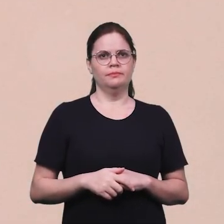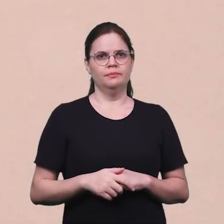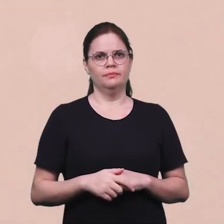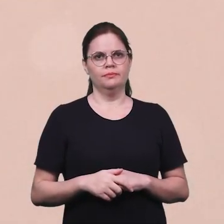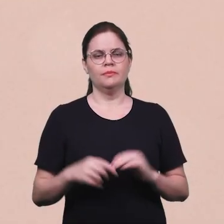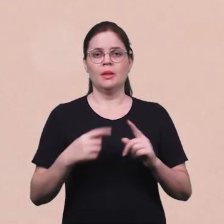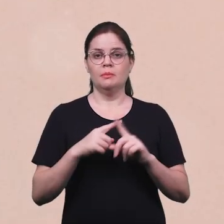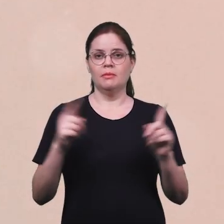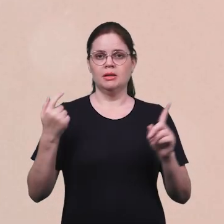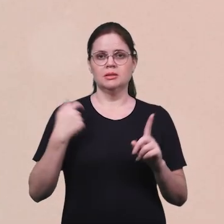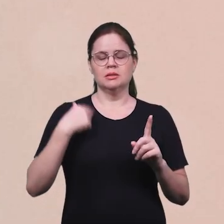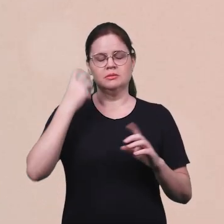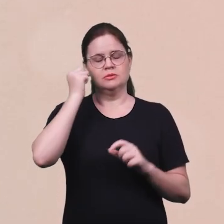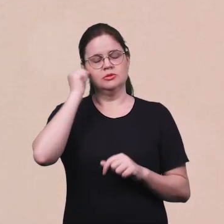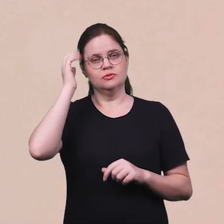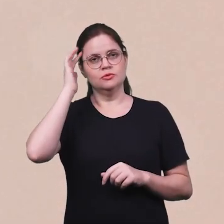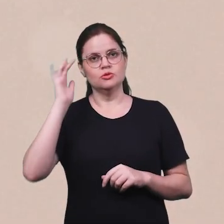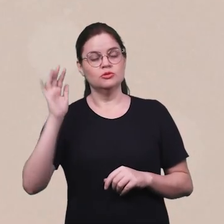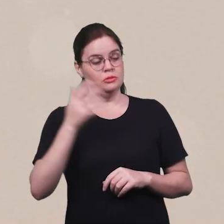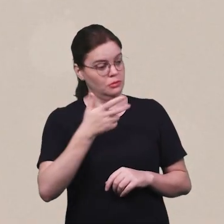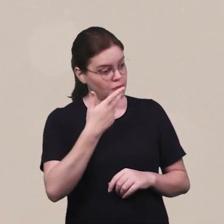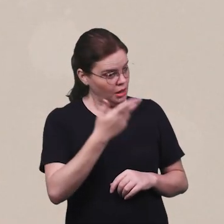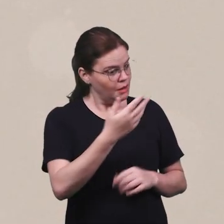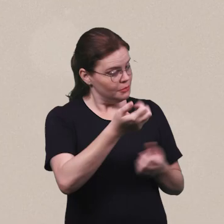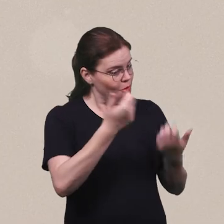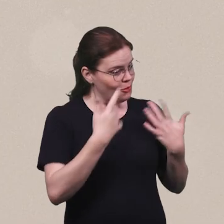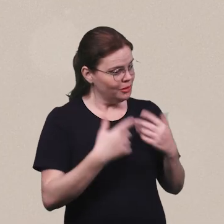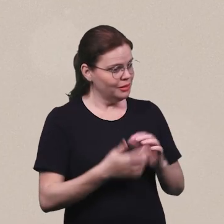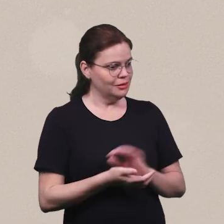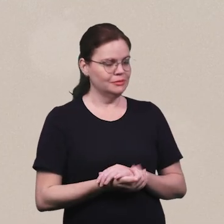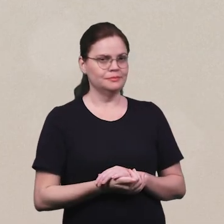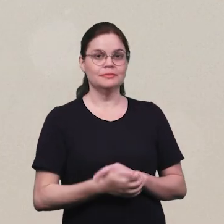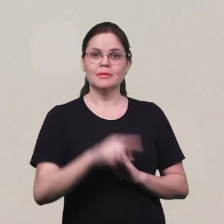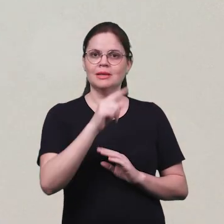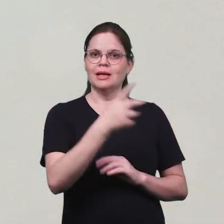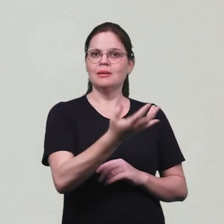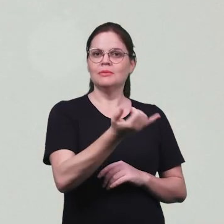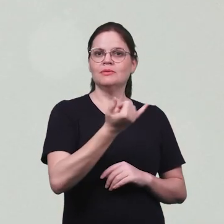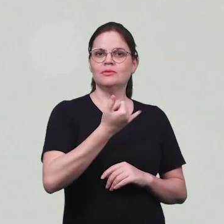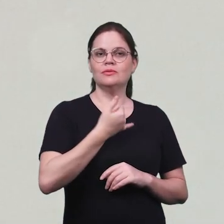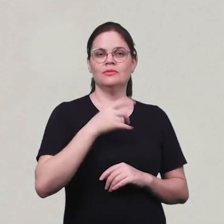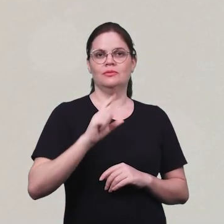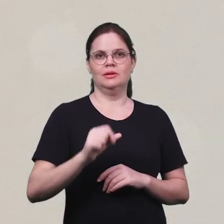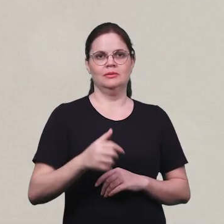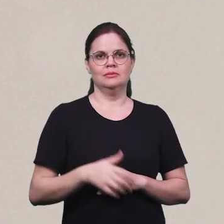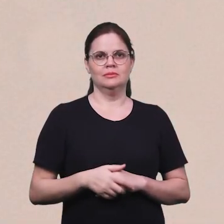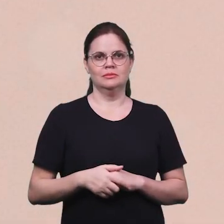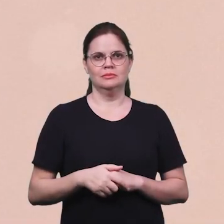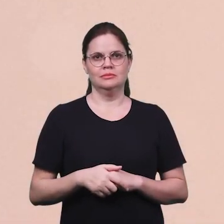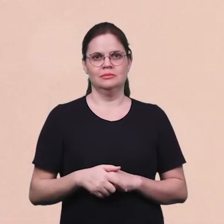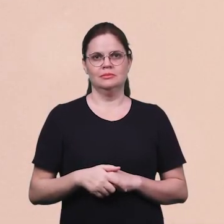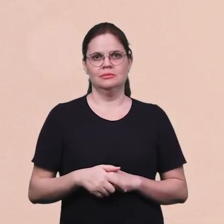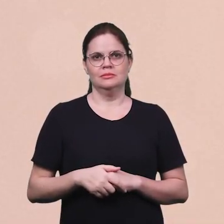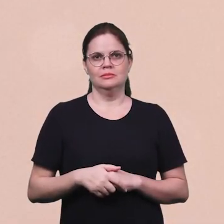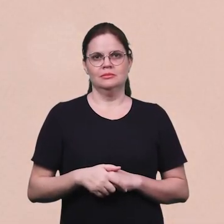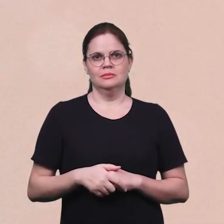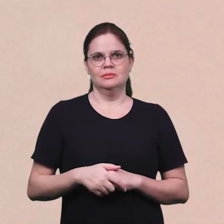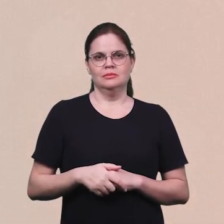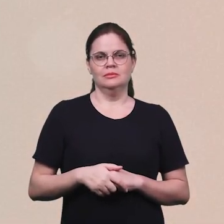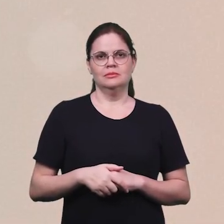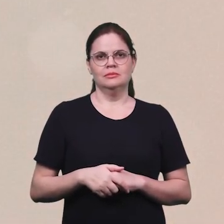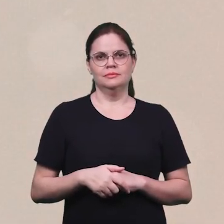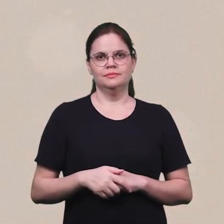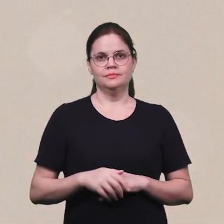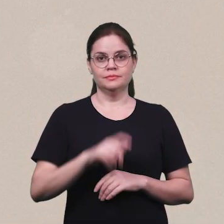falou: mas eu tive um sonho. Eu falei: então conta o sonho. E ela contou que